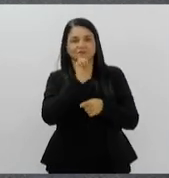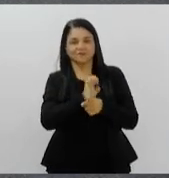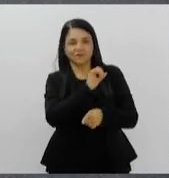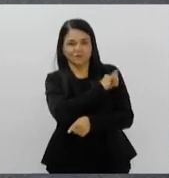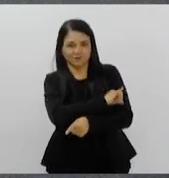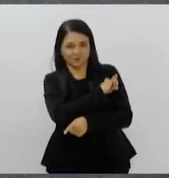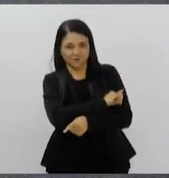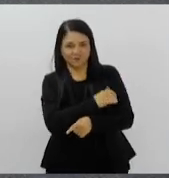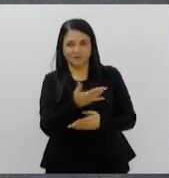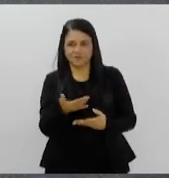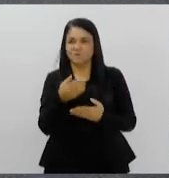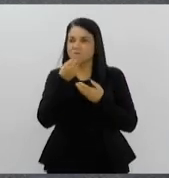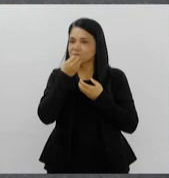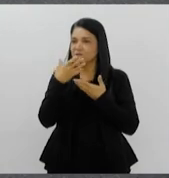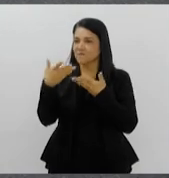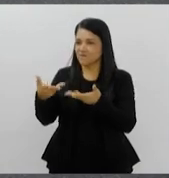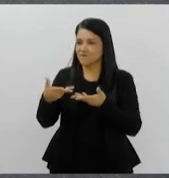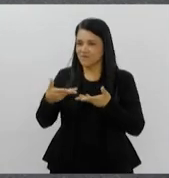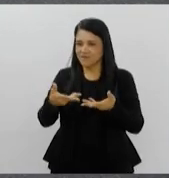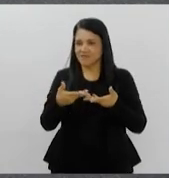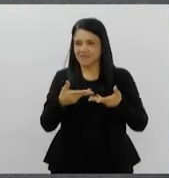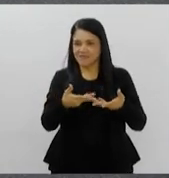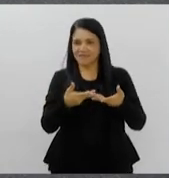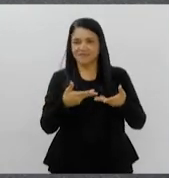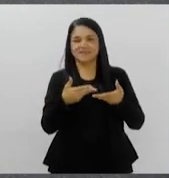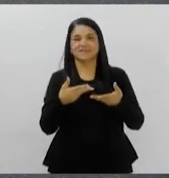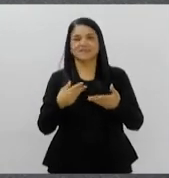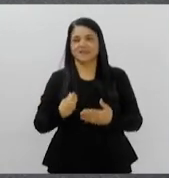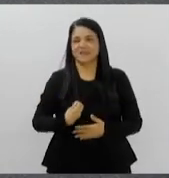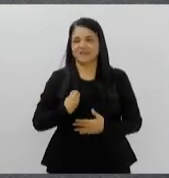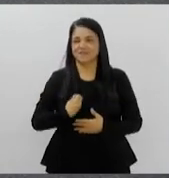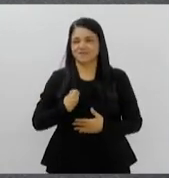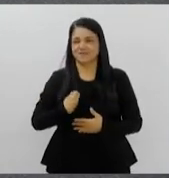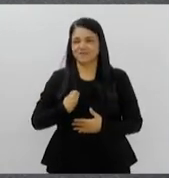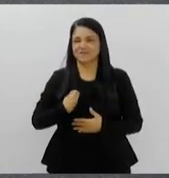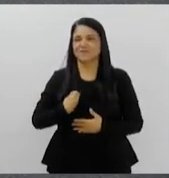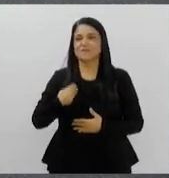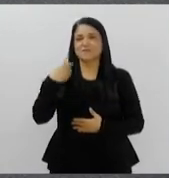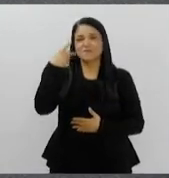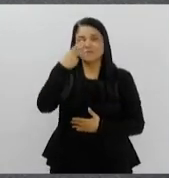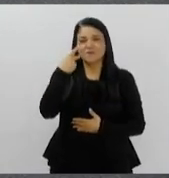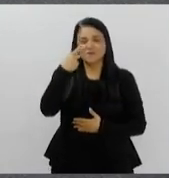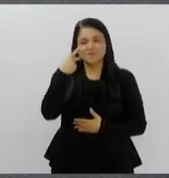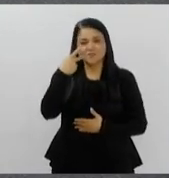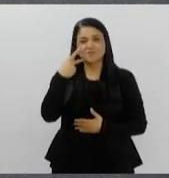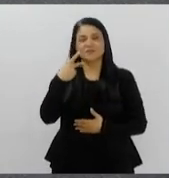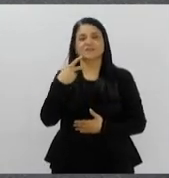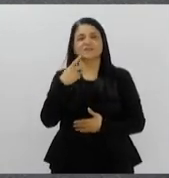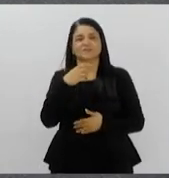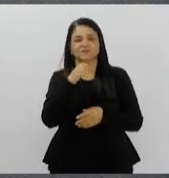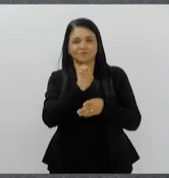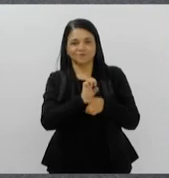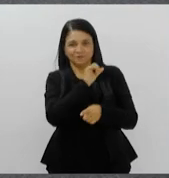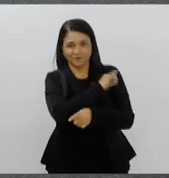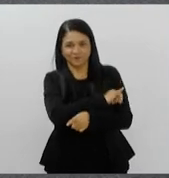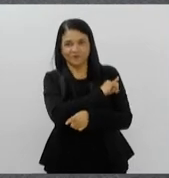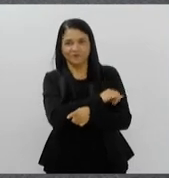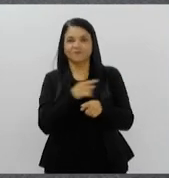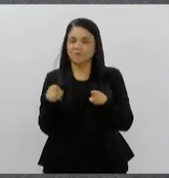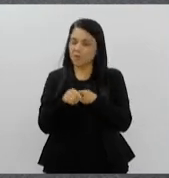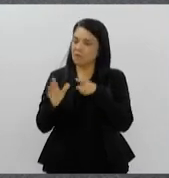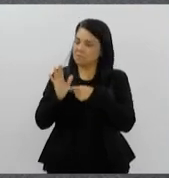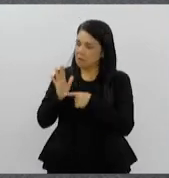Estado. Então, seja bem-vinda à vida parlamentar no município do Rio de Janeiro e conte conosco também aqui com a